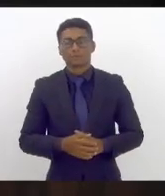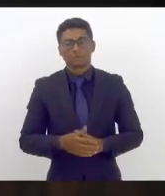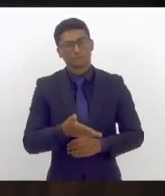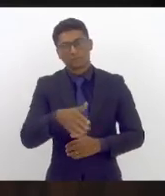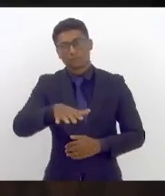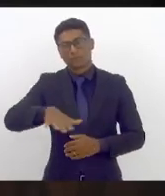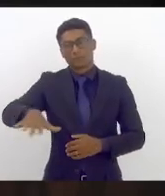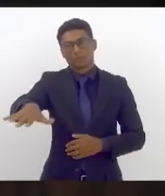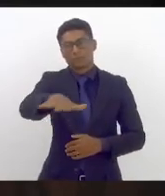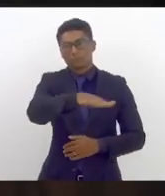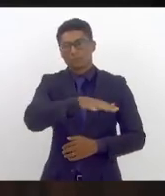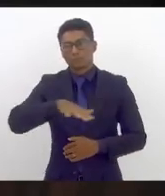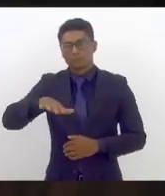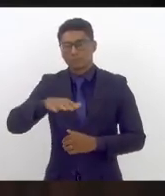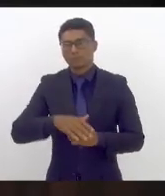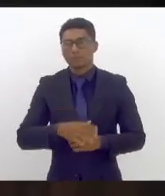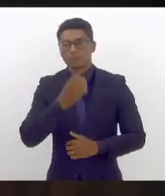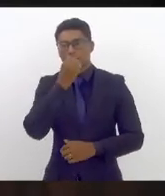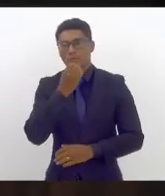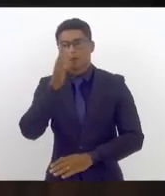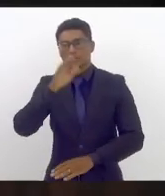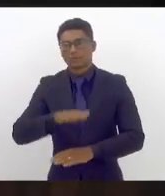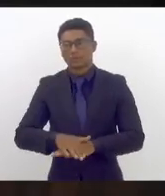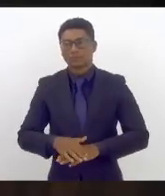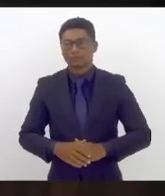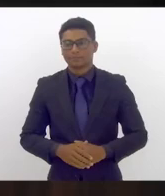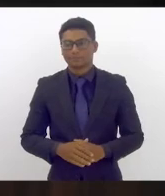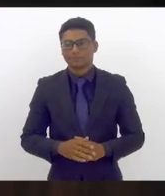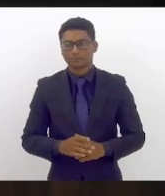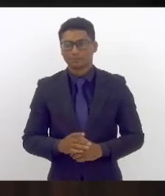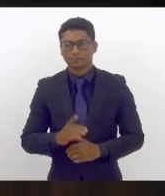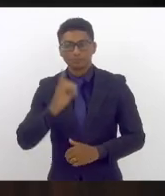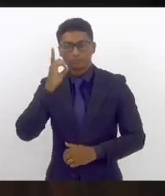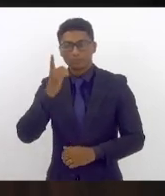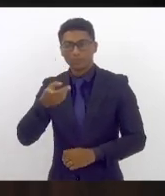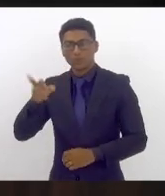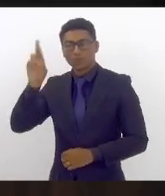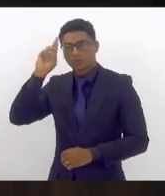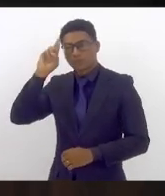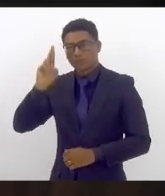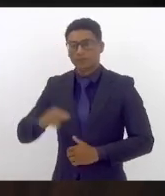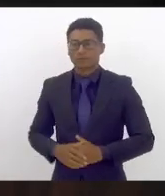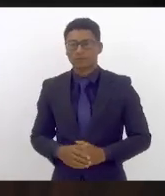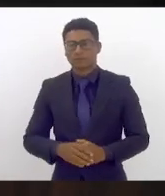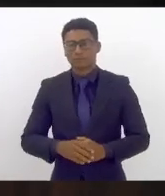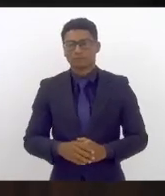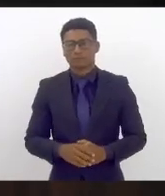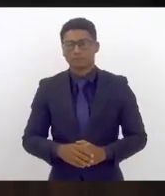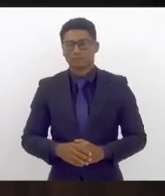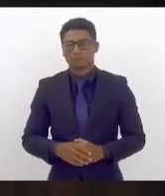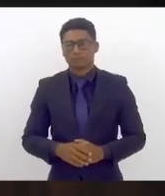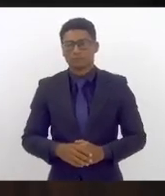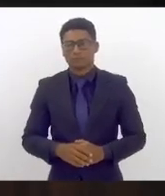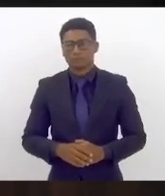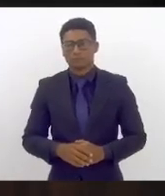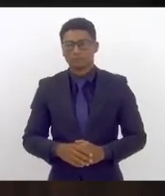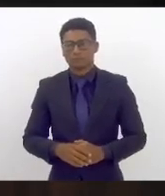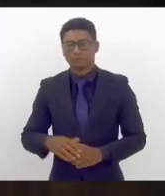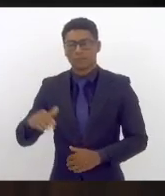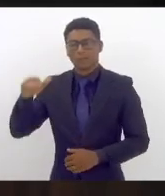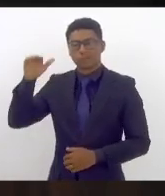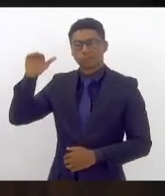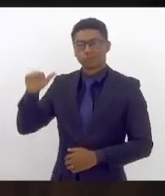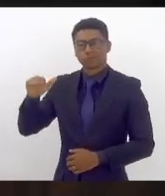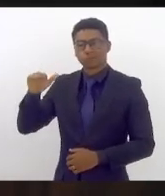e todas uma ótima tarde é que o deputado rosenverg o deputado mais baixinho do